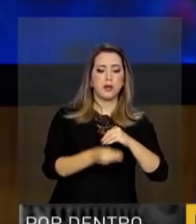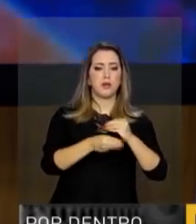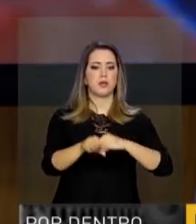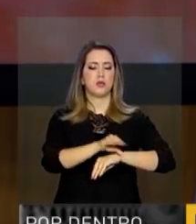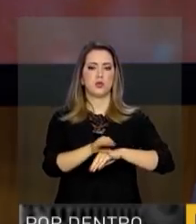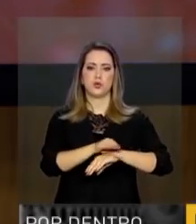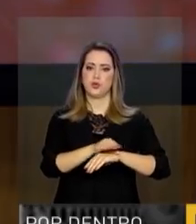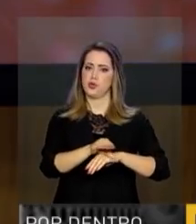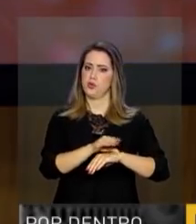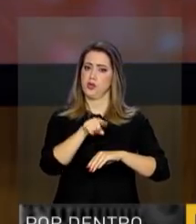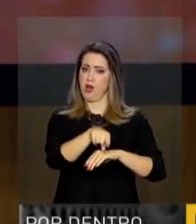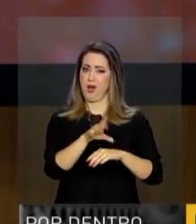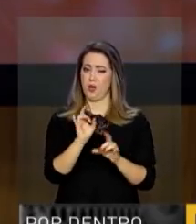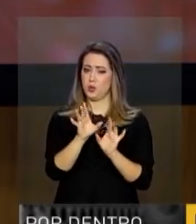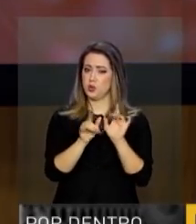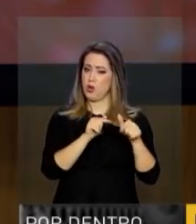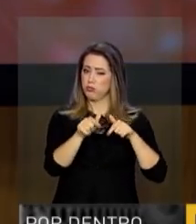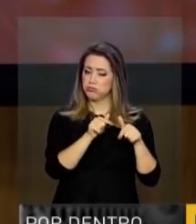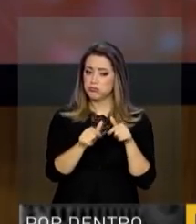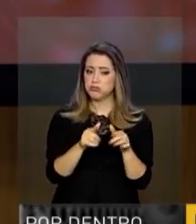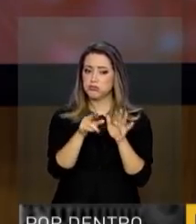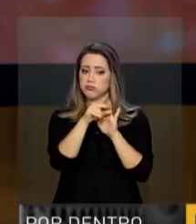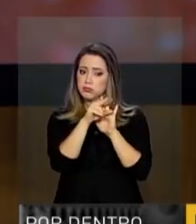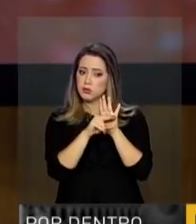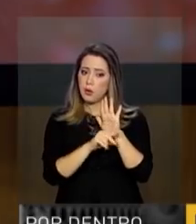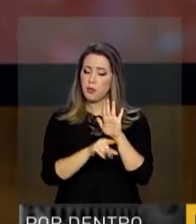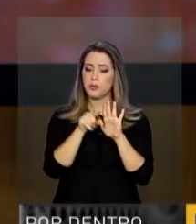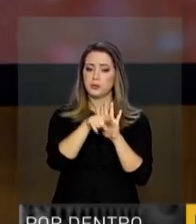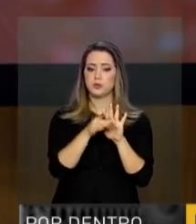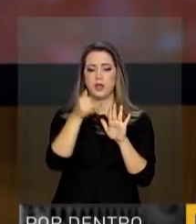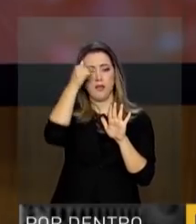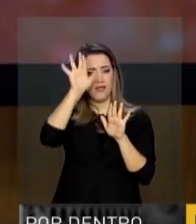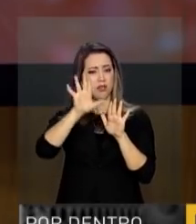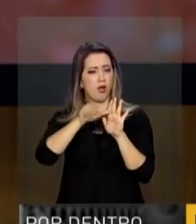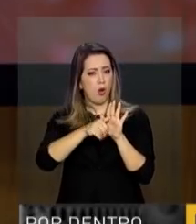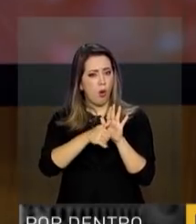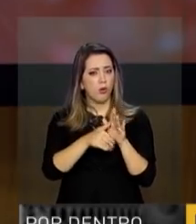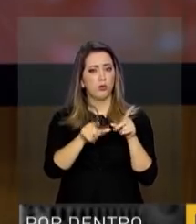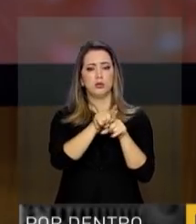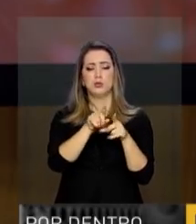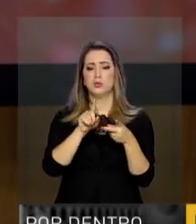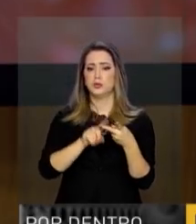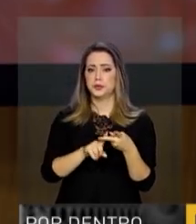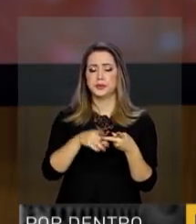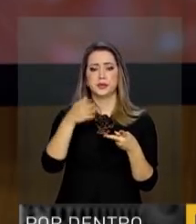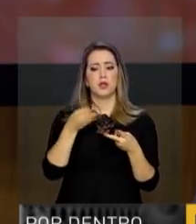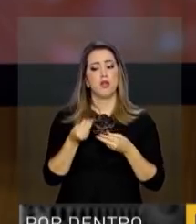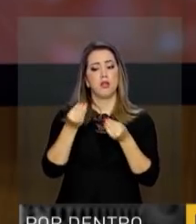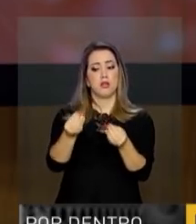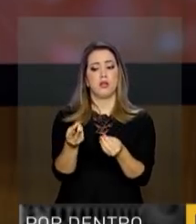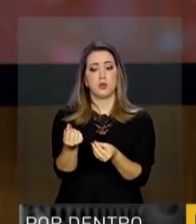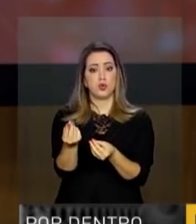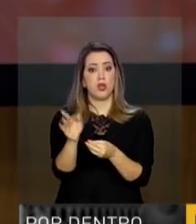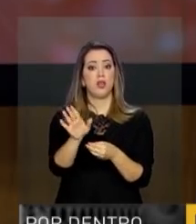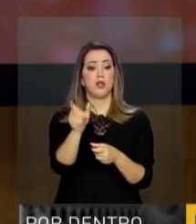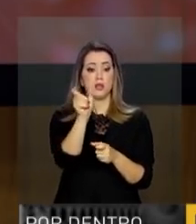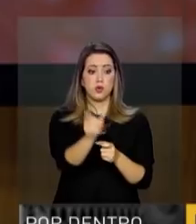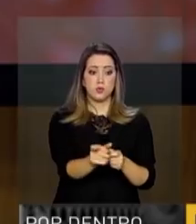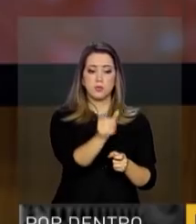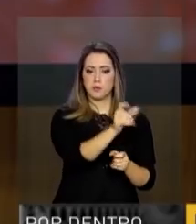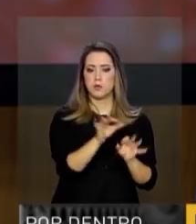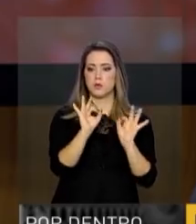Previdência não trata disso, é uma questão operacional, a revisão de benefícios que evita fraudes, que faz com que os benefícios sejam concedidos de maneira mais correta,